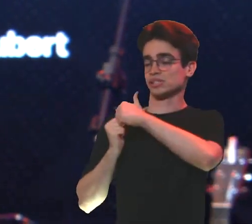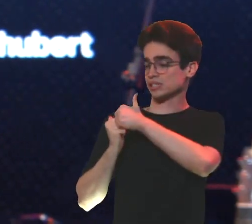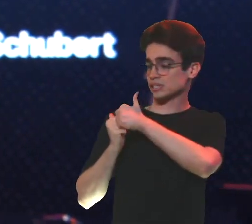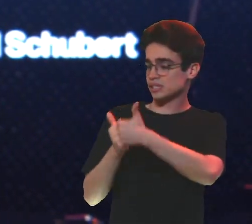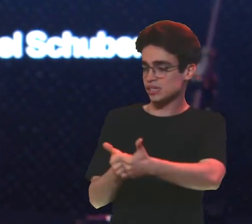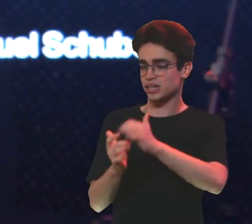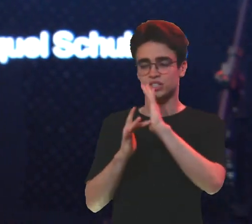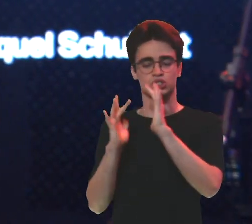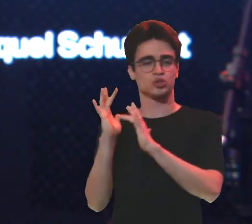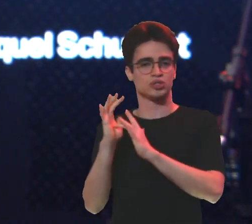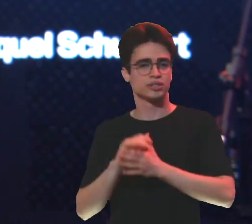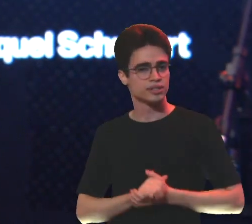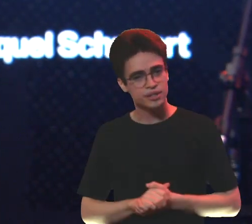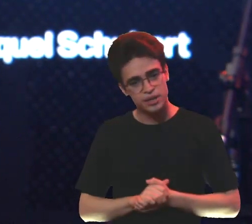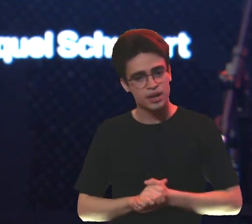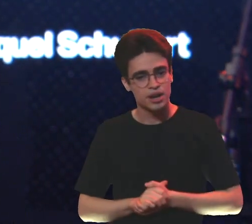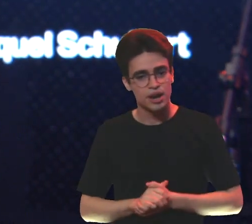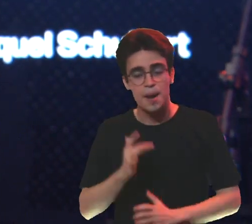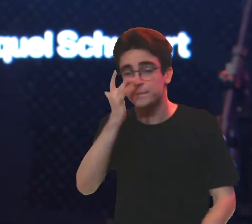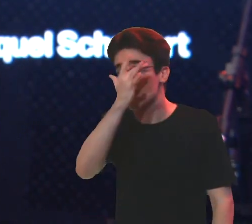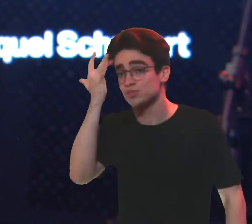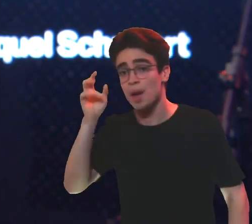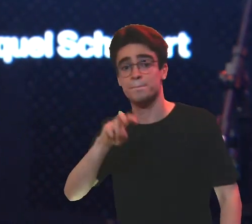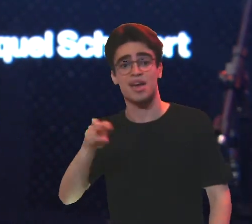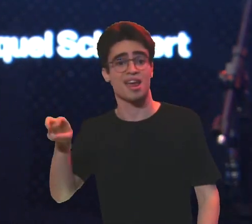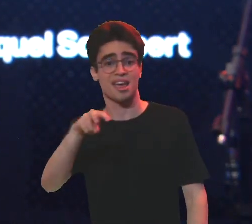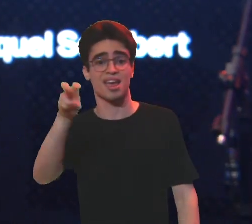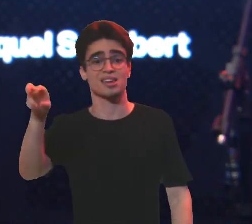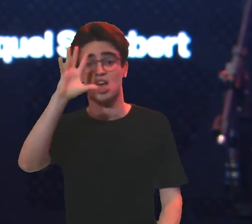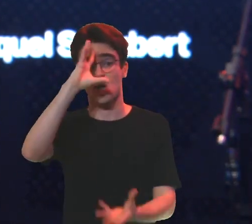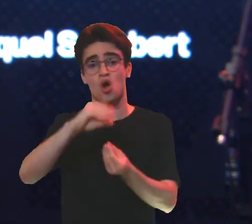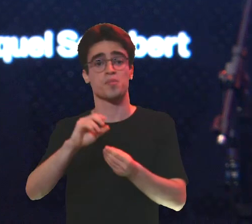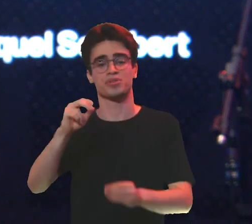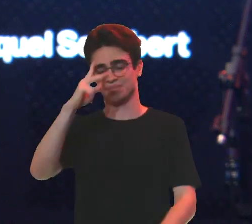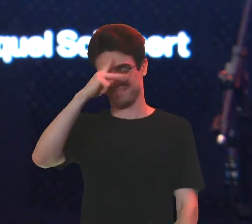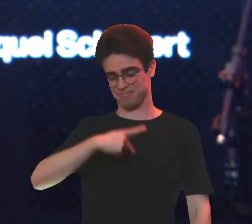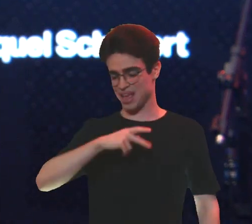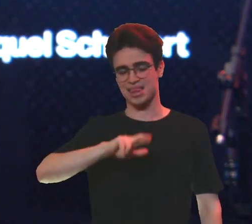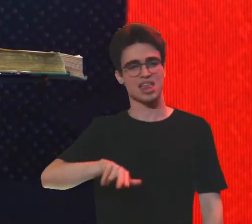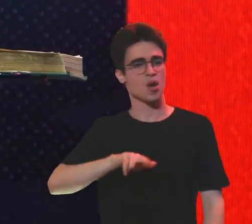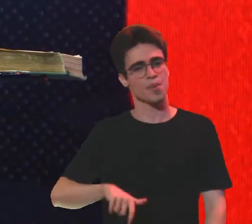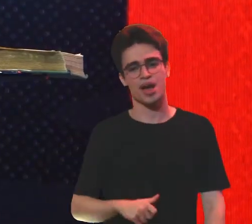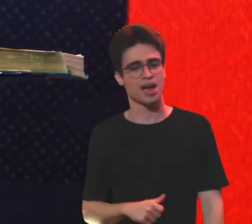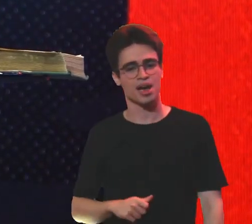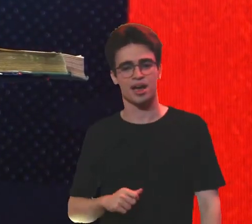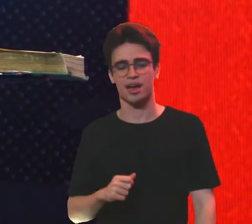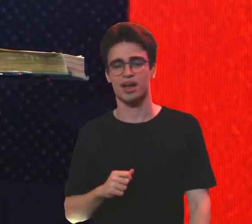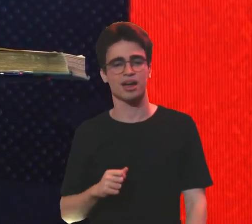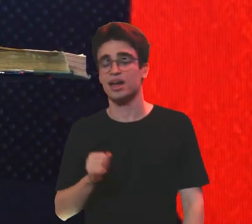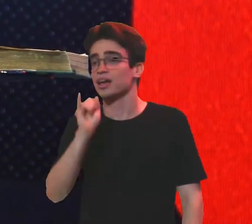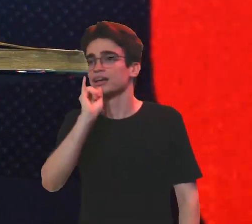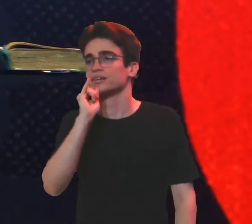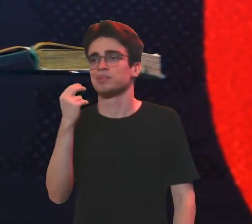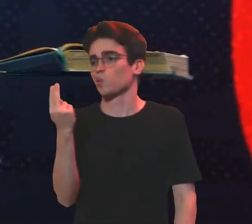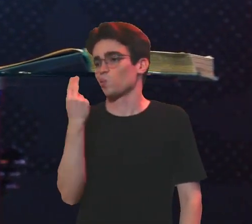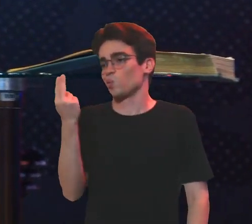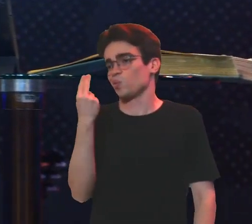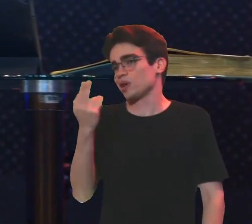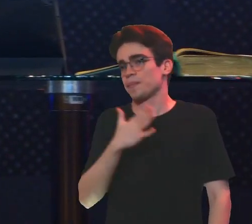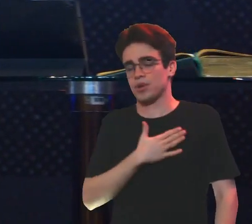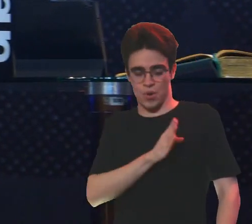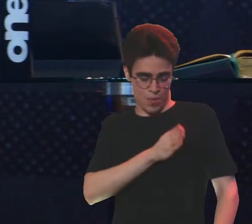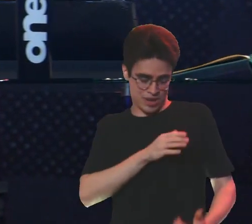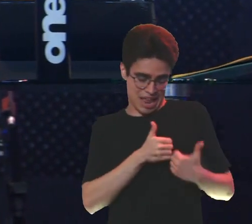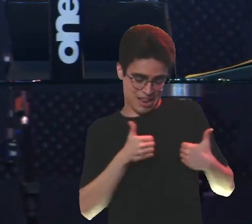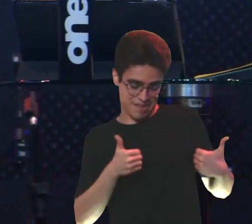siga-me. O peregrino entende que ele não vive para si. Não tem como você dividir o teu coração.